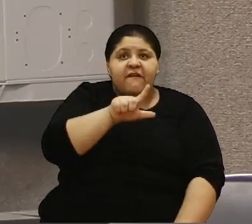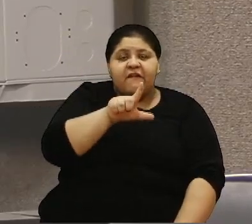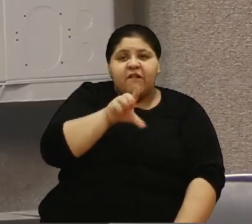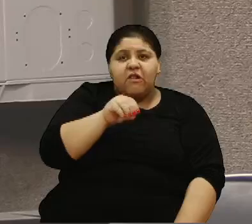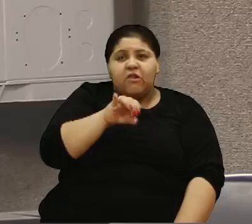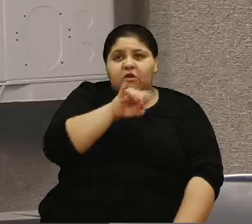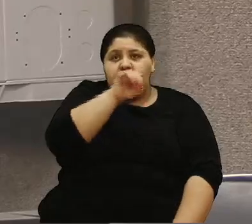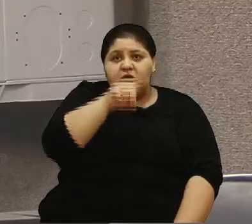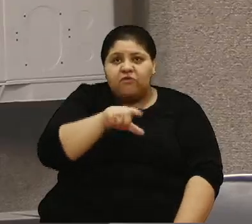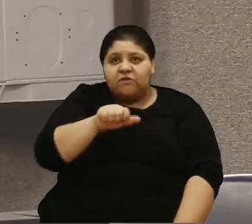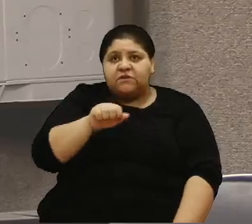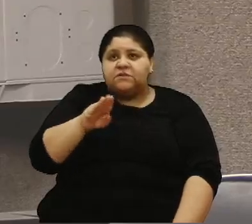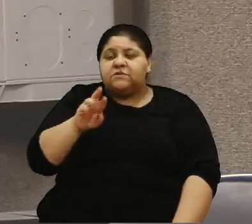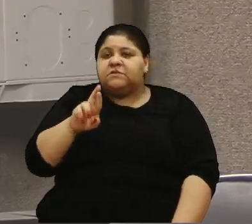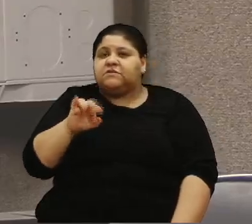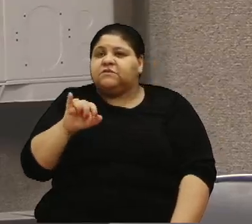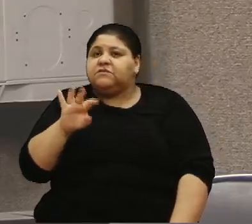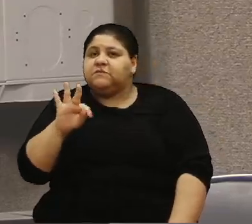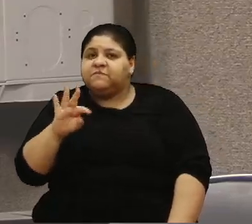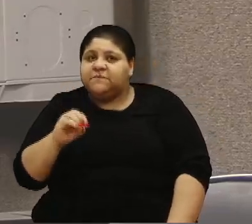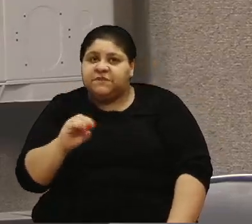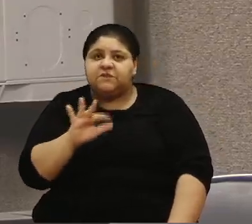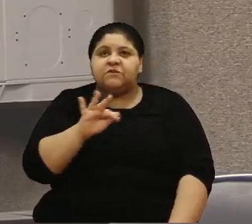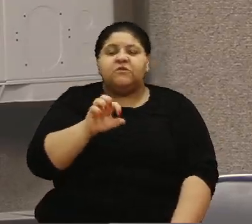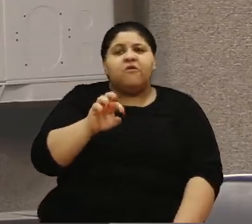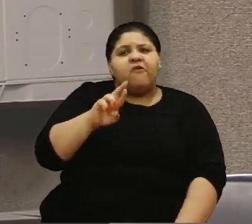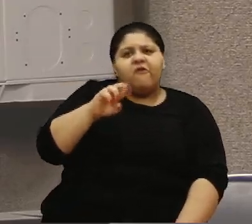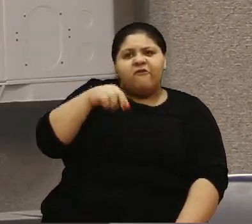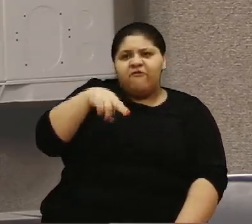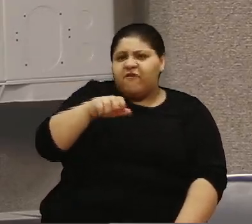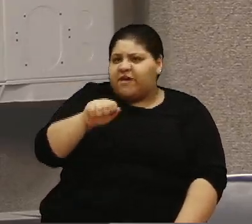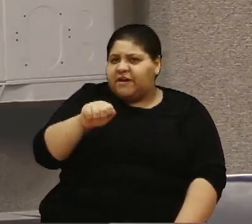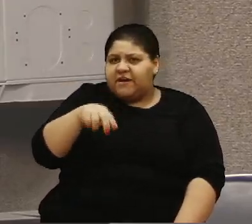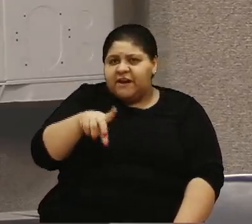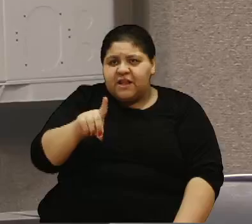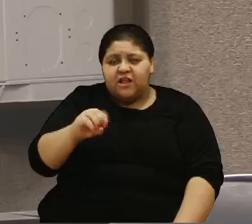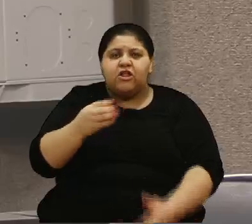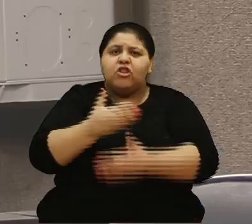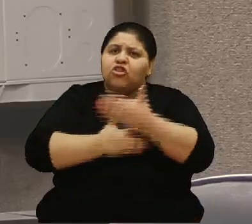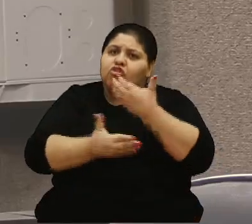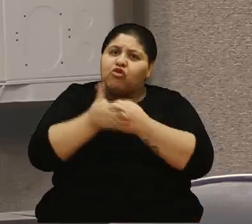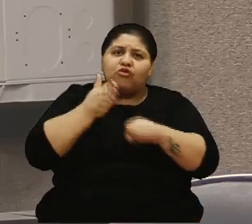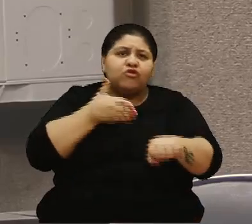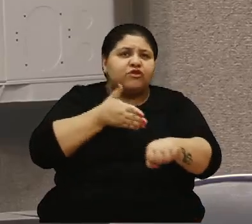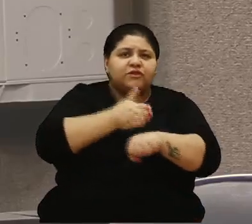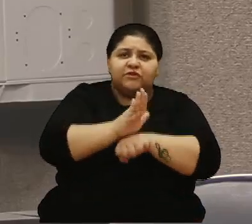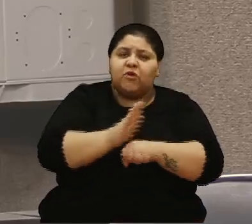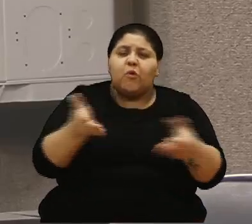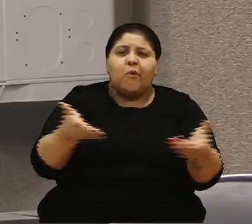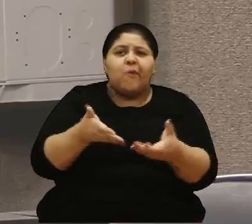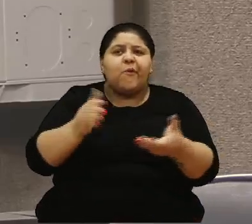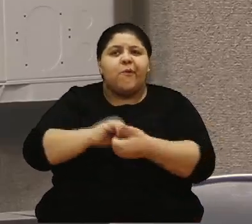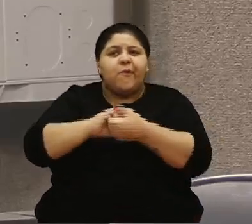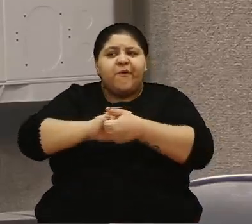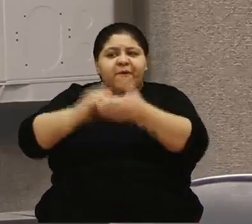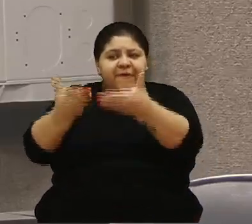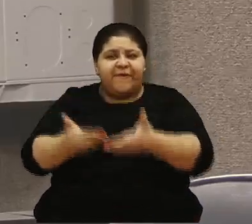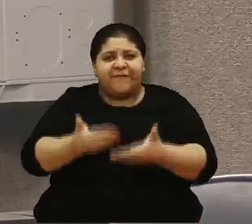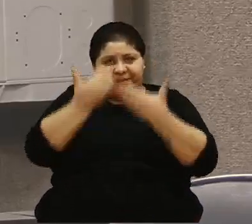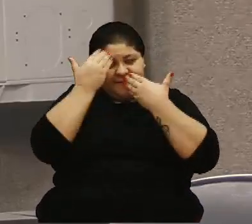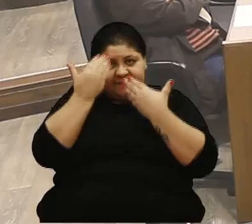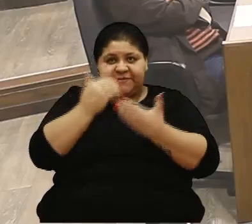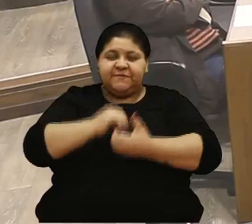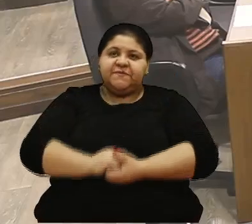Fernando, Camila, Rosane, todos os integrantes, né, o pessoal que não pôde estar presente aqui, a nossa saudação, sejam bem-vindos. Muito